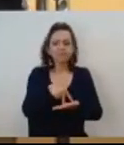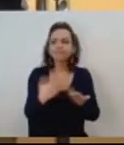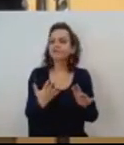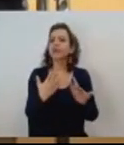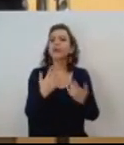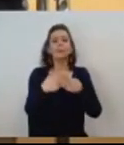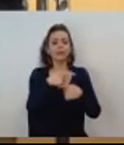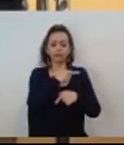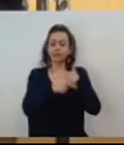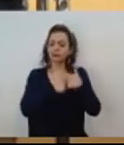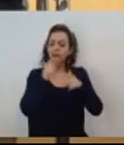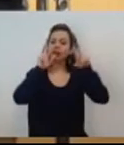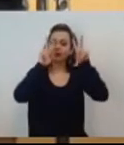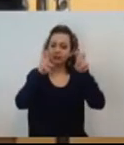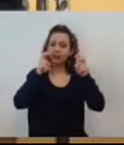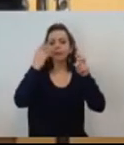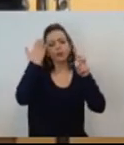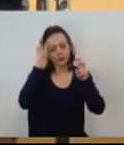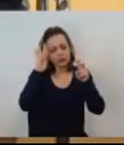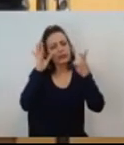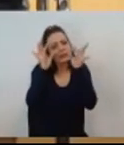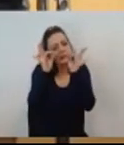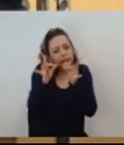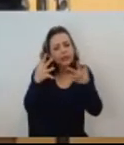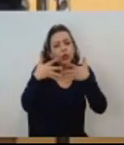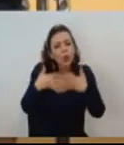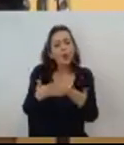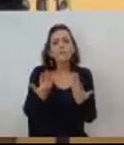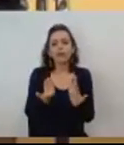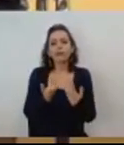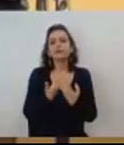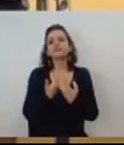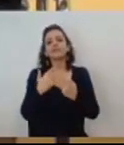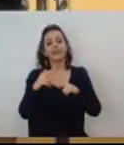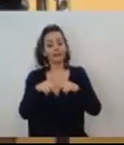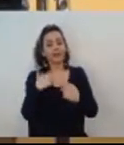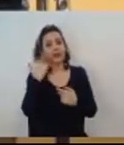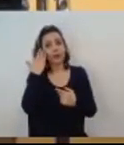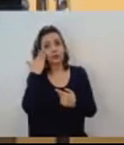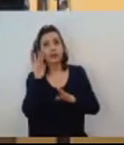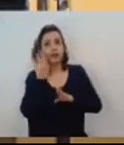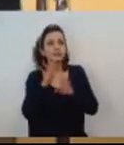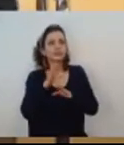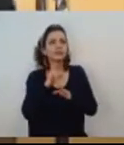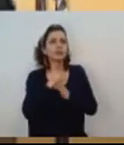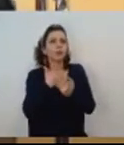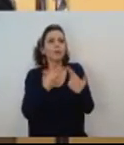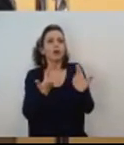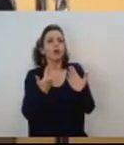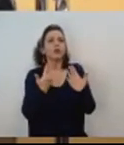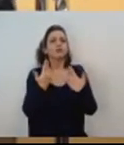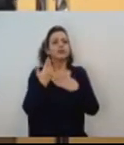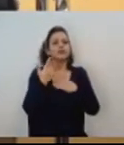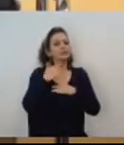realmente é o dia até não ser algo pensado mas com eu nunca mais